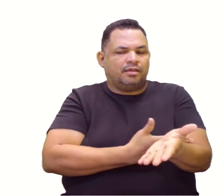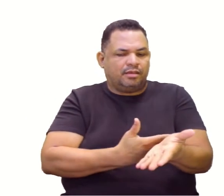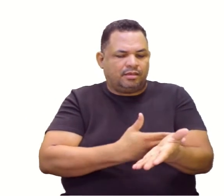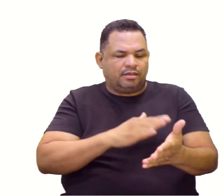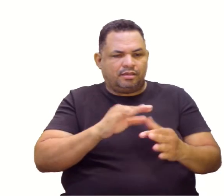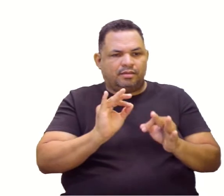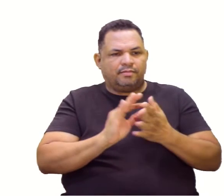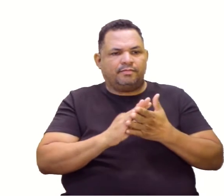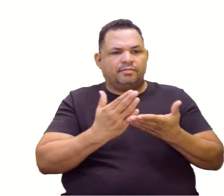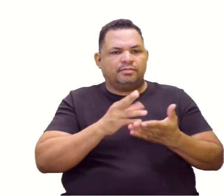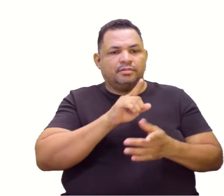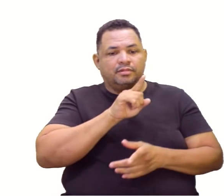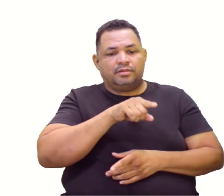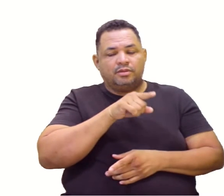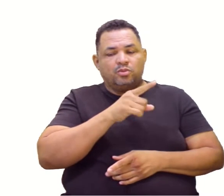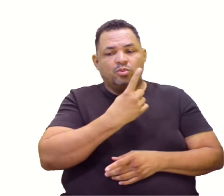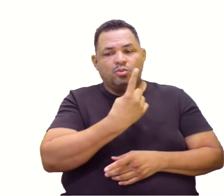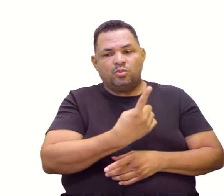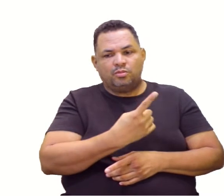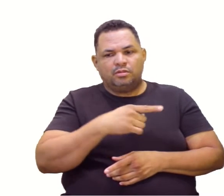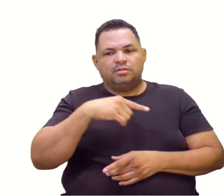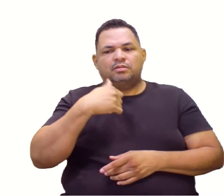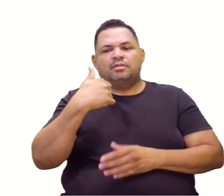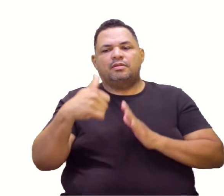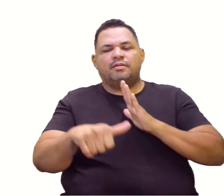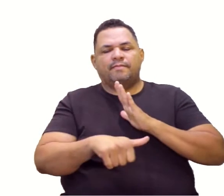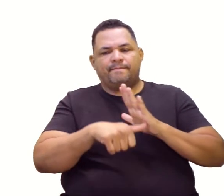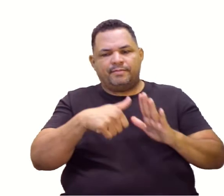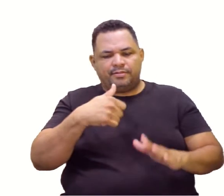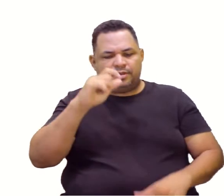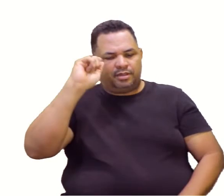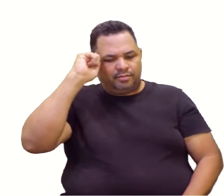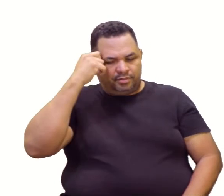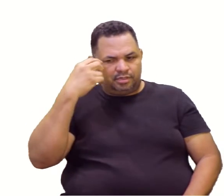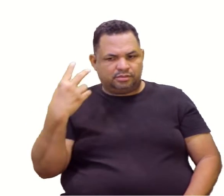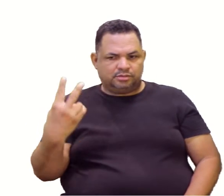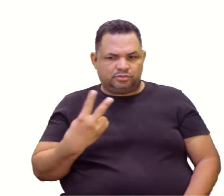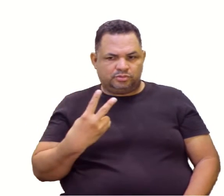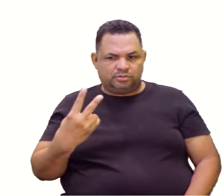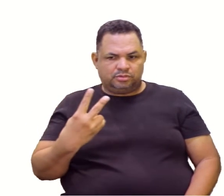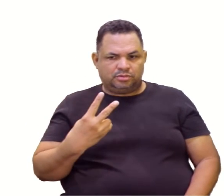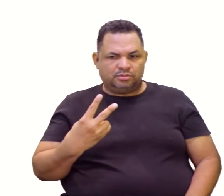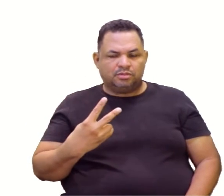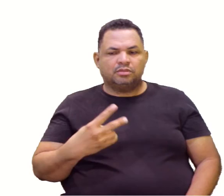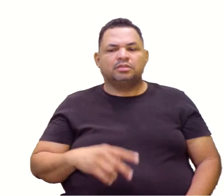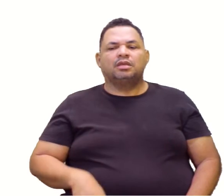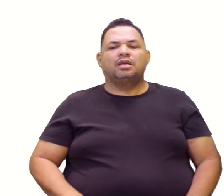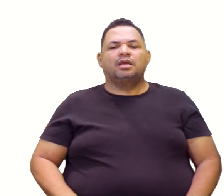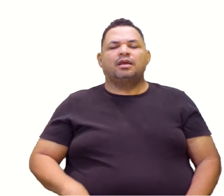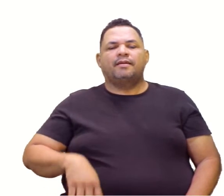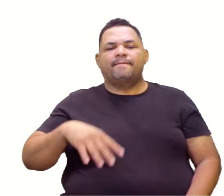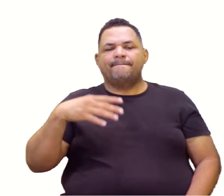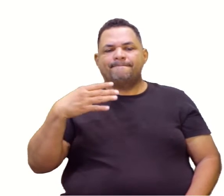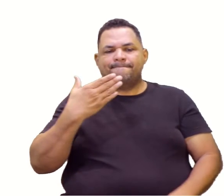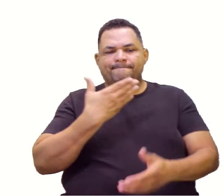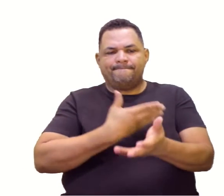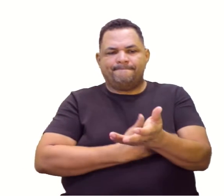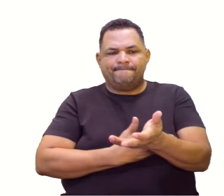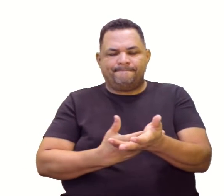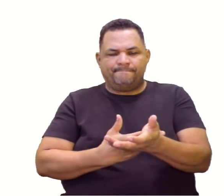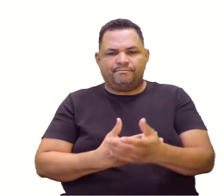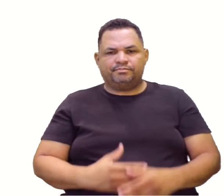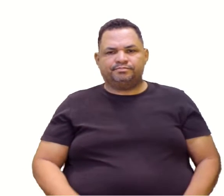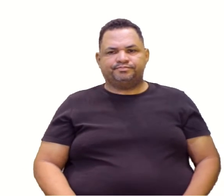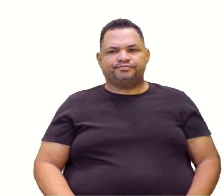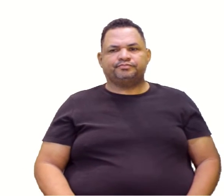brancas, respectivamente. Então a primeira é a preta e a segunda é a branca. Certo. Então vamos lá. Não deu medida